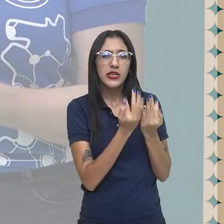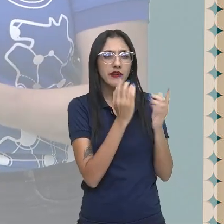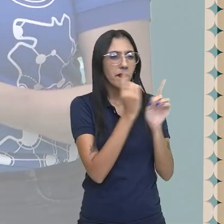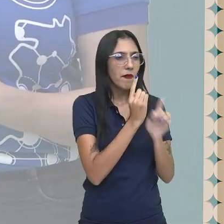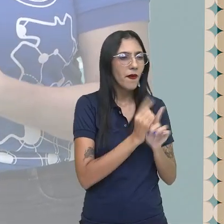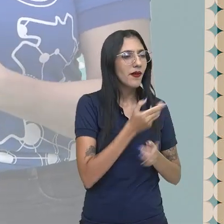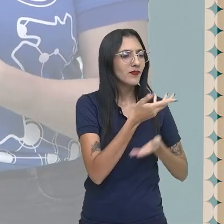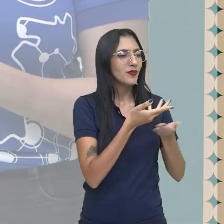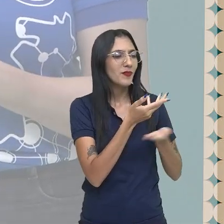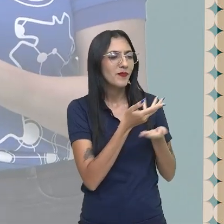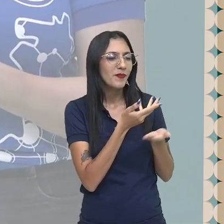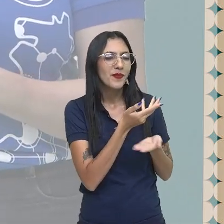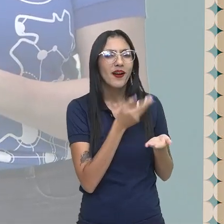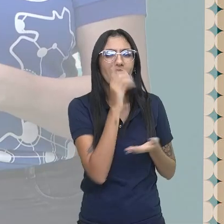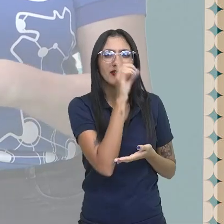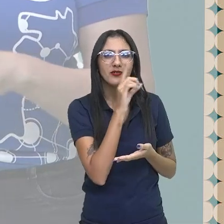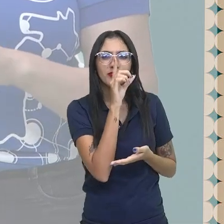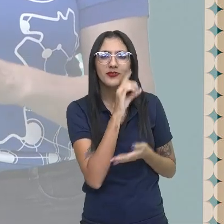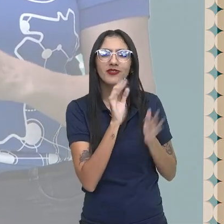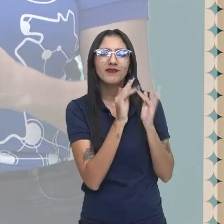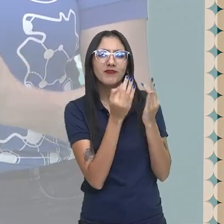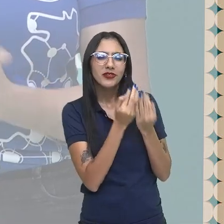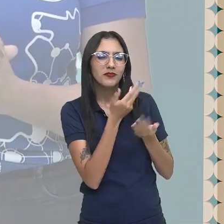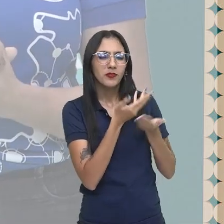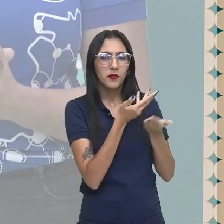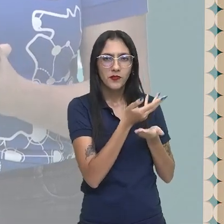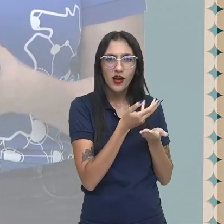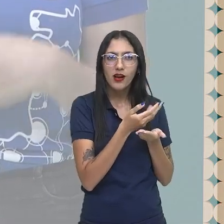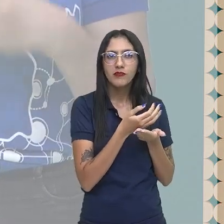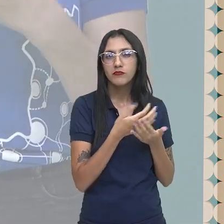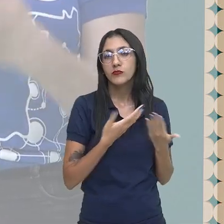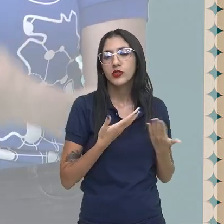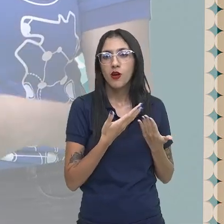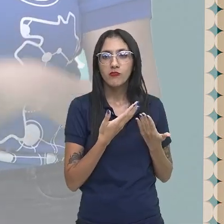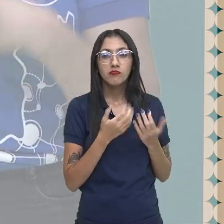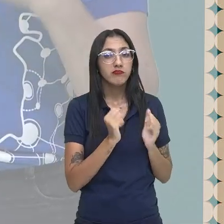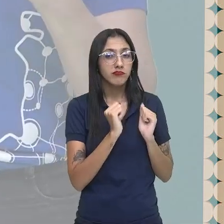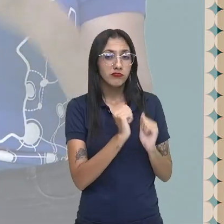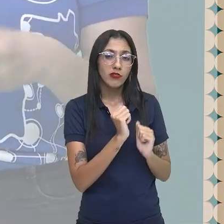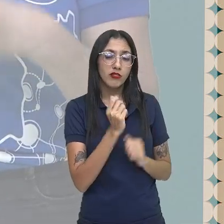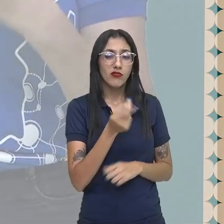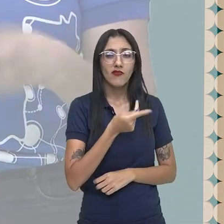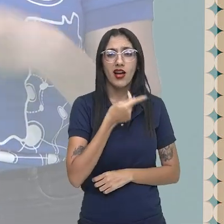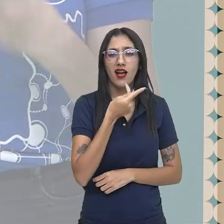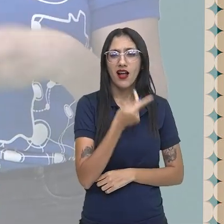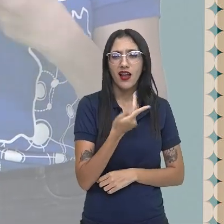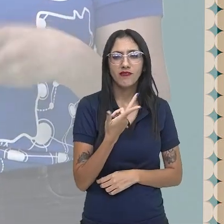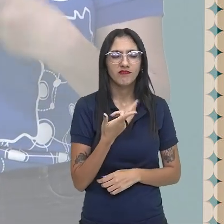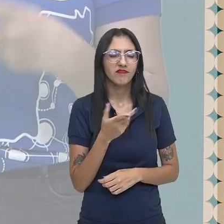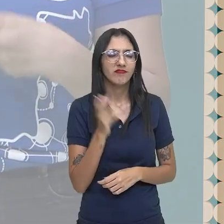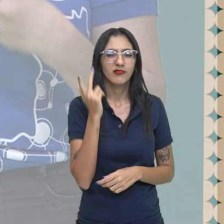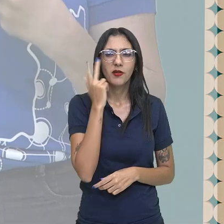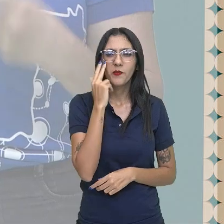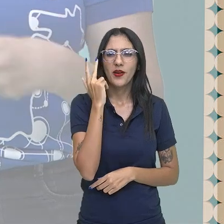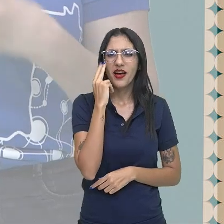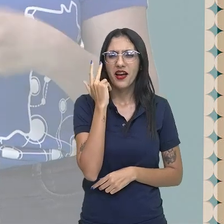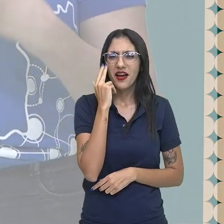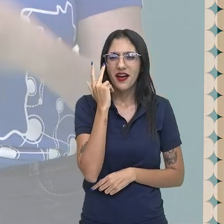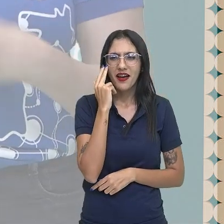com a minha família um dia de domingo, aí eu posso falar bem